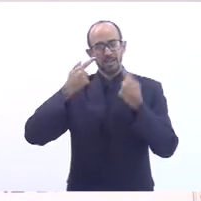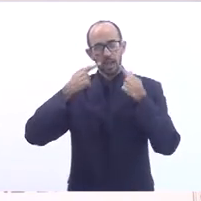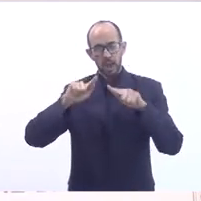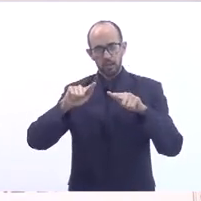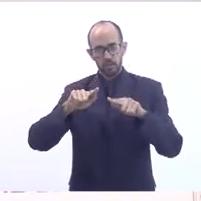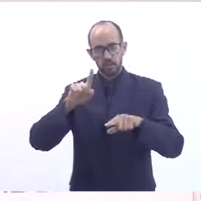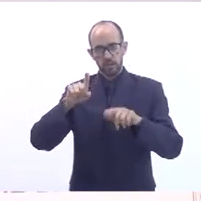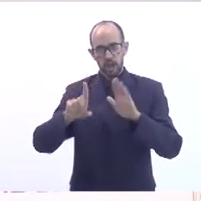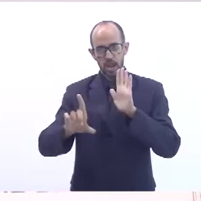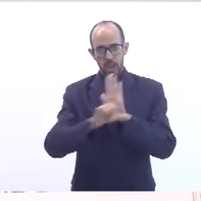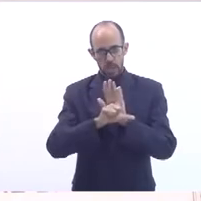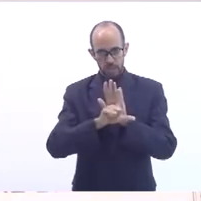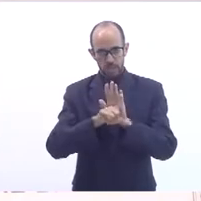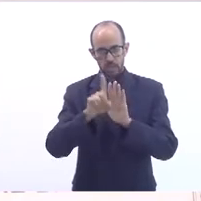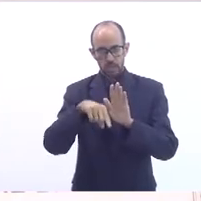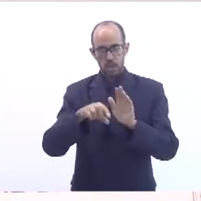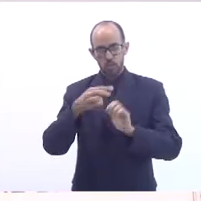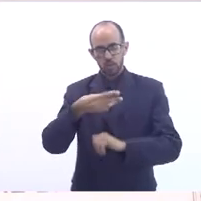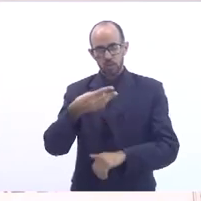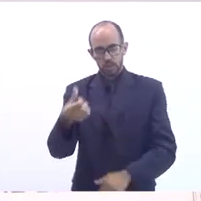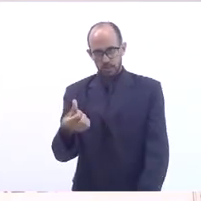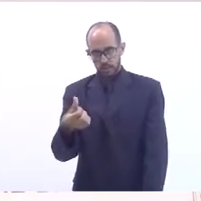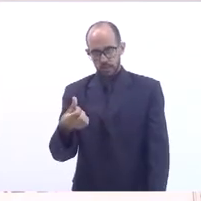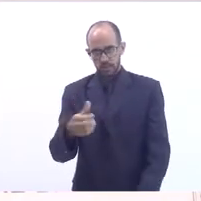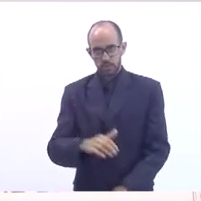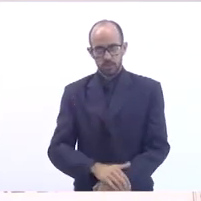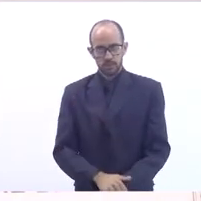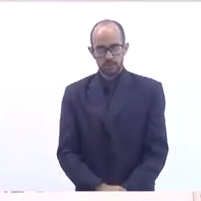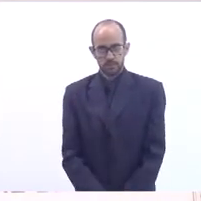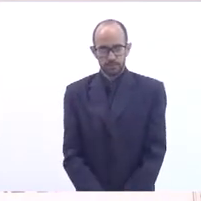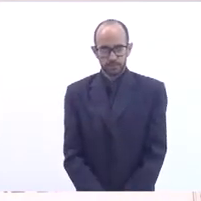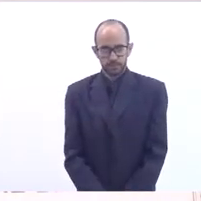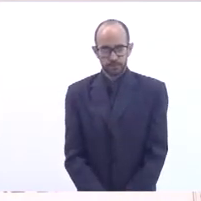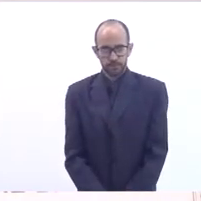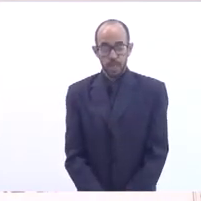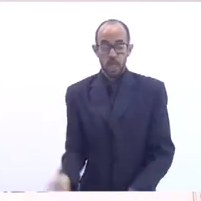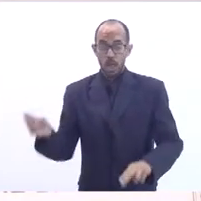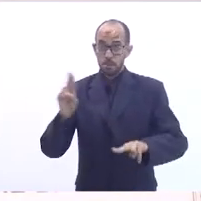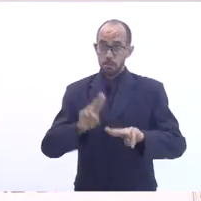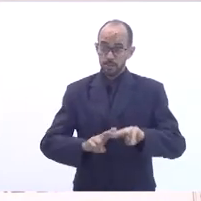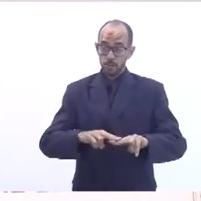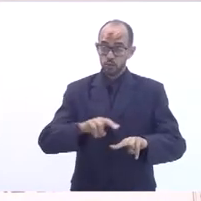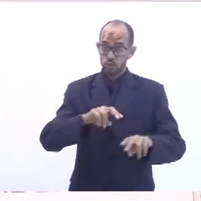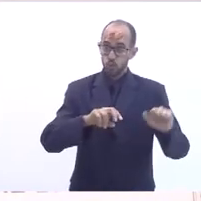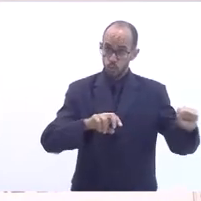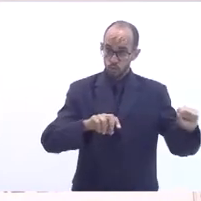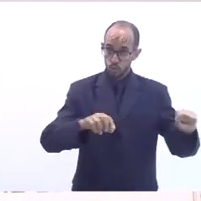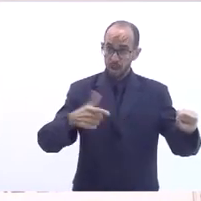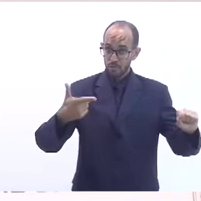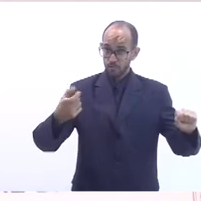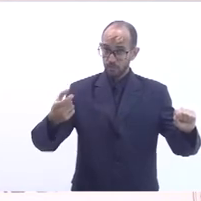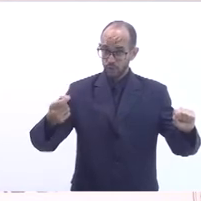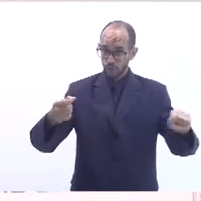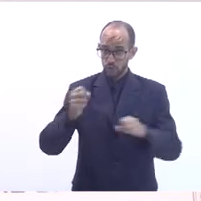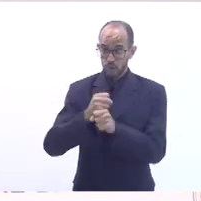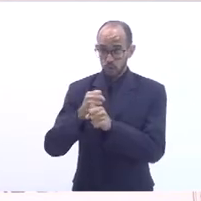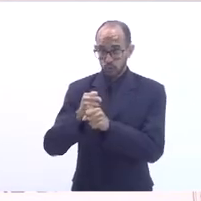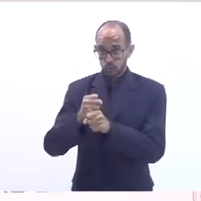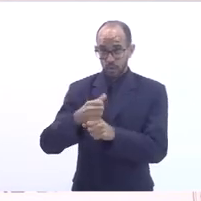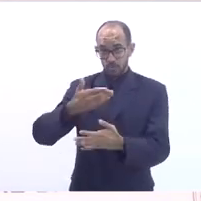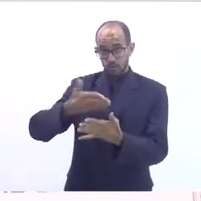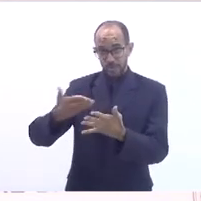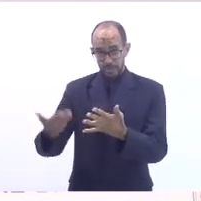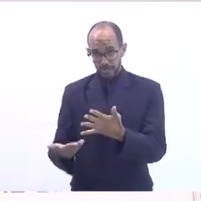que é o artigo 36 que a pena é de oito a vinte anos que a financiar